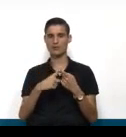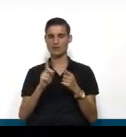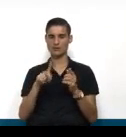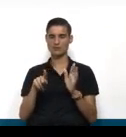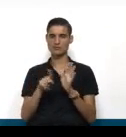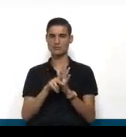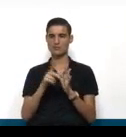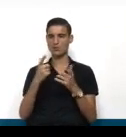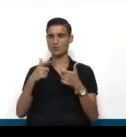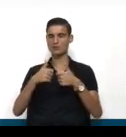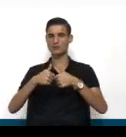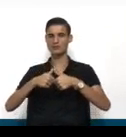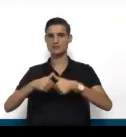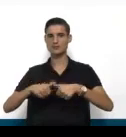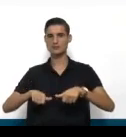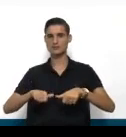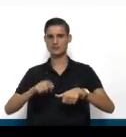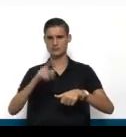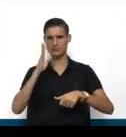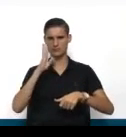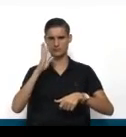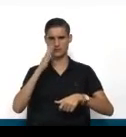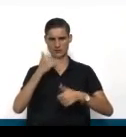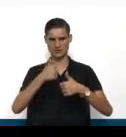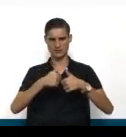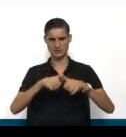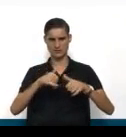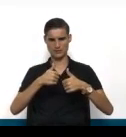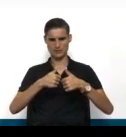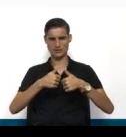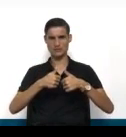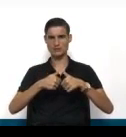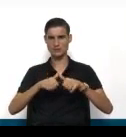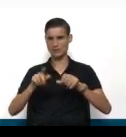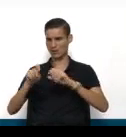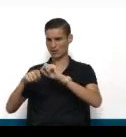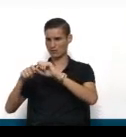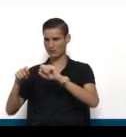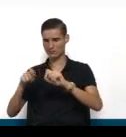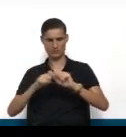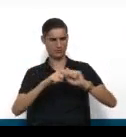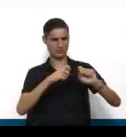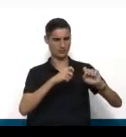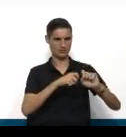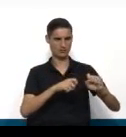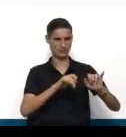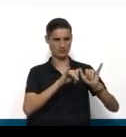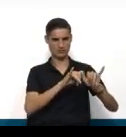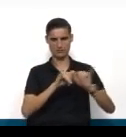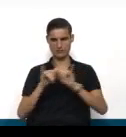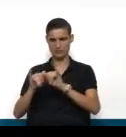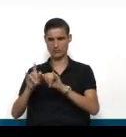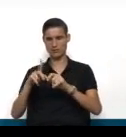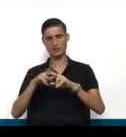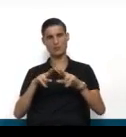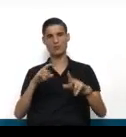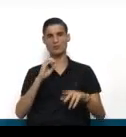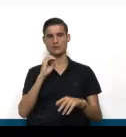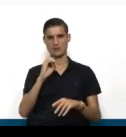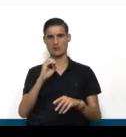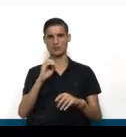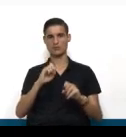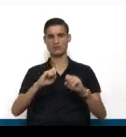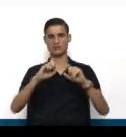minhas extremidades. Vamos pensar uma coisa, se eles estão fixados, a altura é igual a 0, para todo